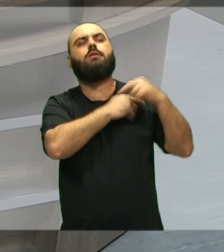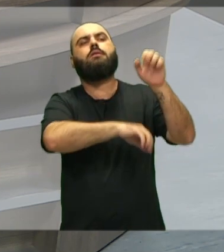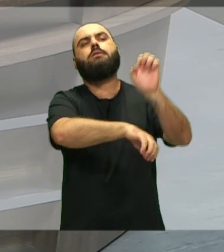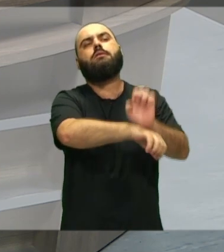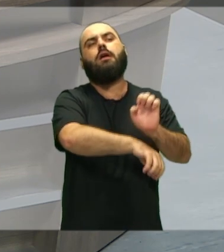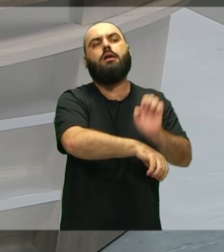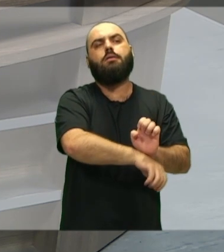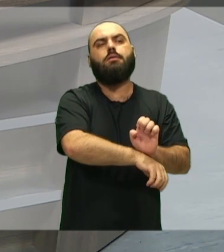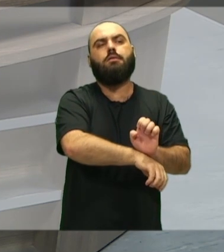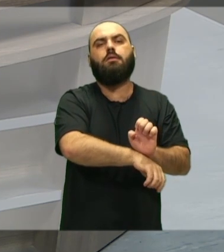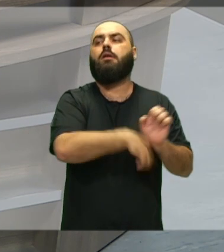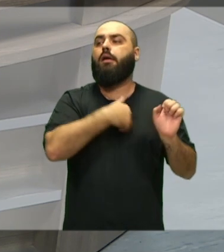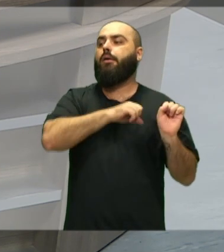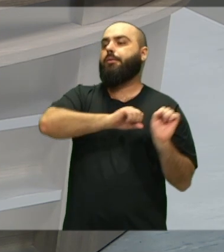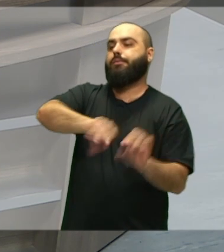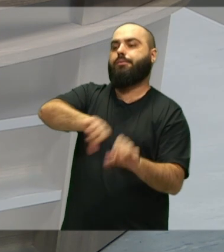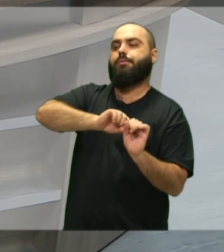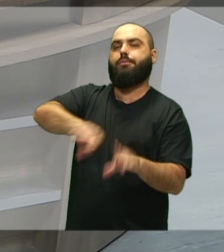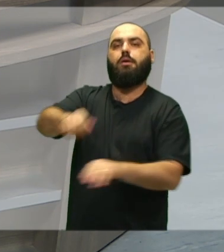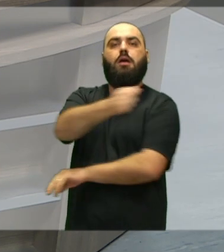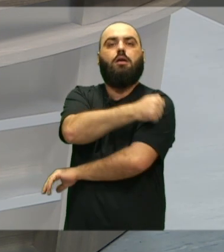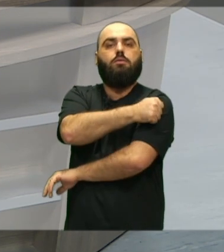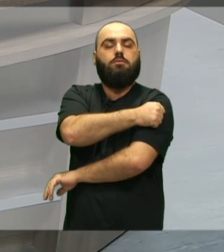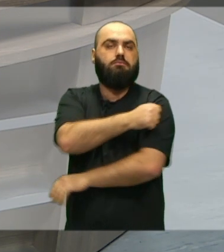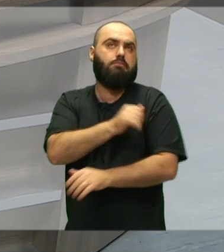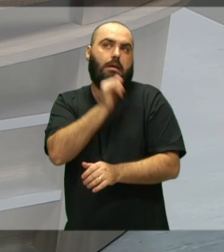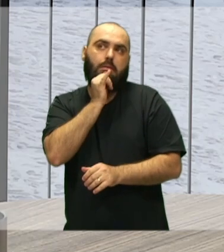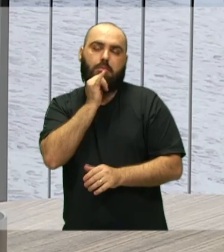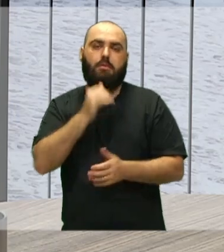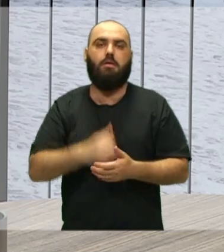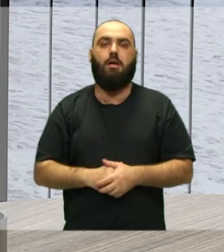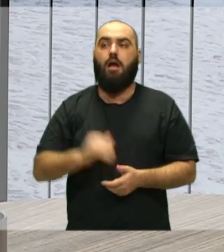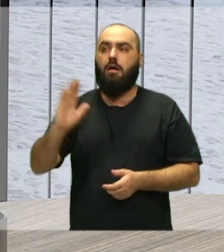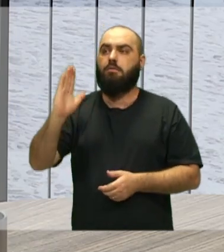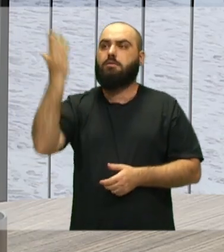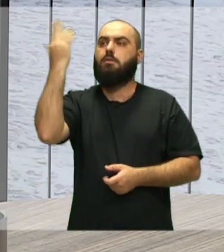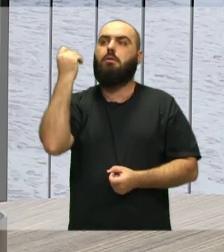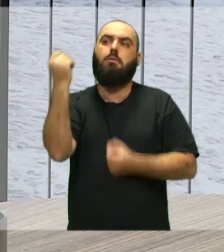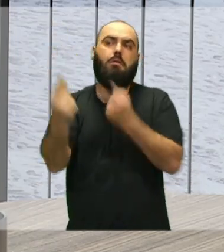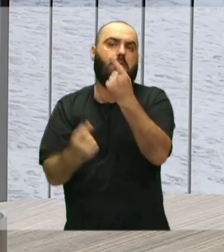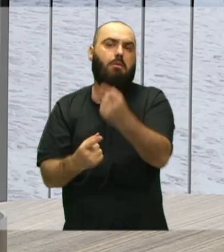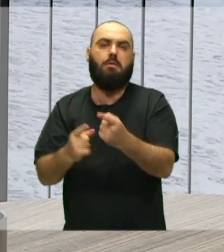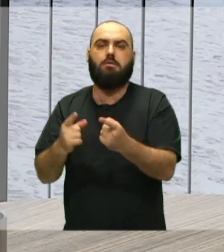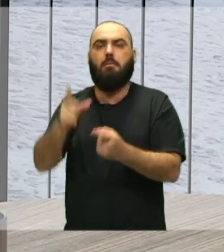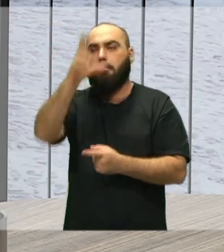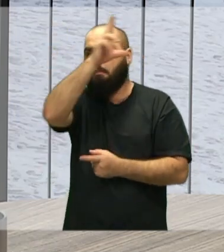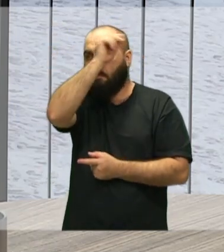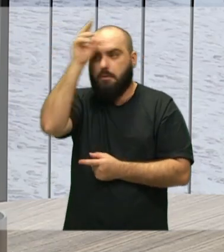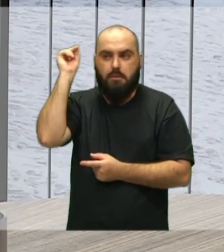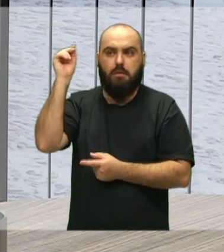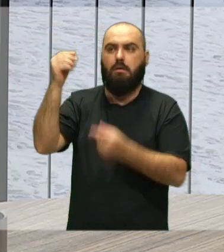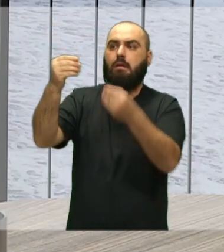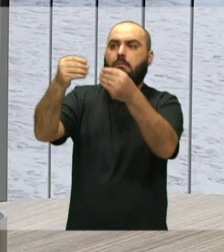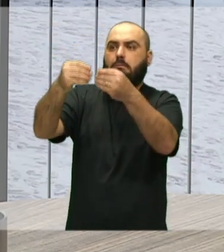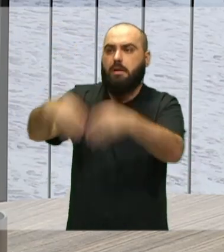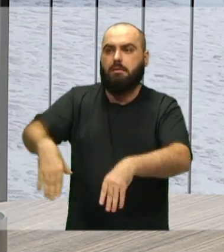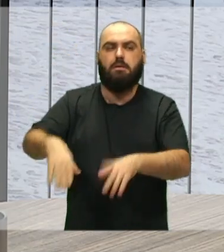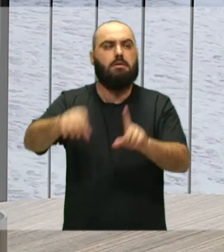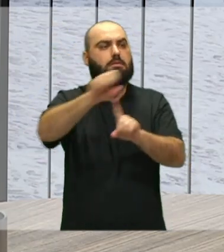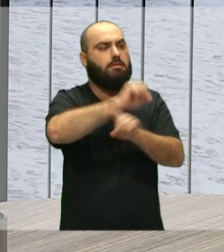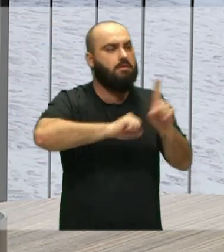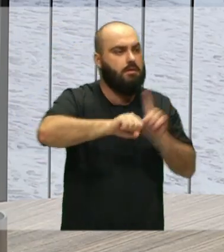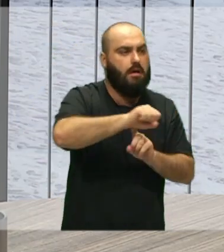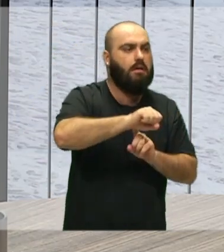sempre explico para meus alunos, aconteceu alguma coisa de um órgão público trazer algum prejuízo para alguma sociedade